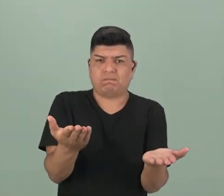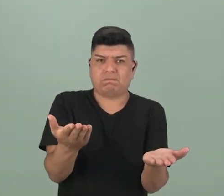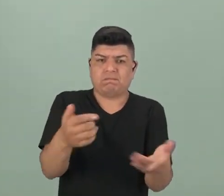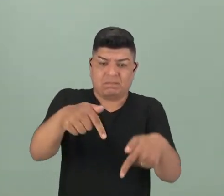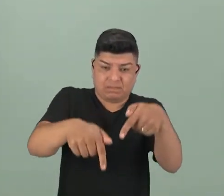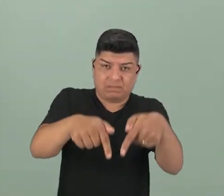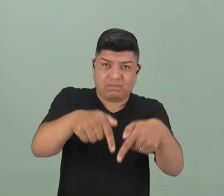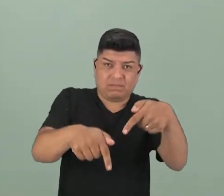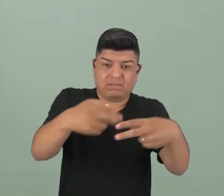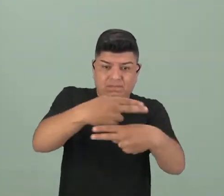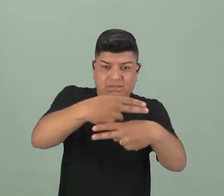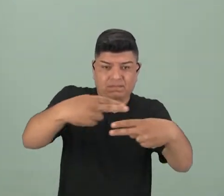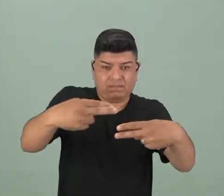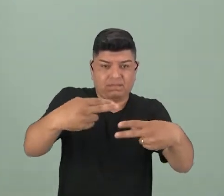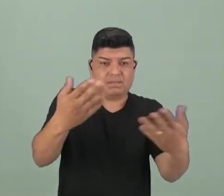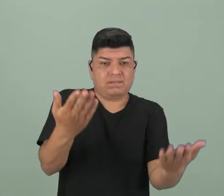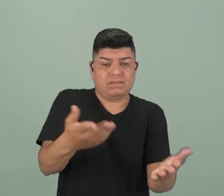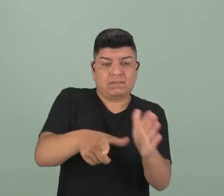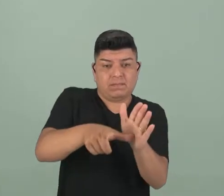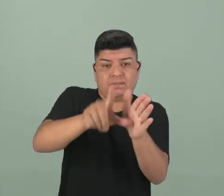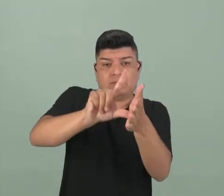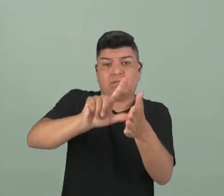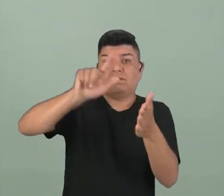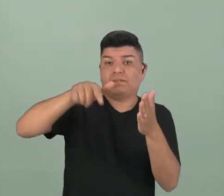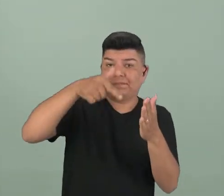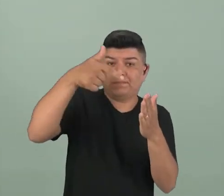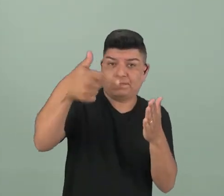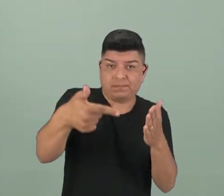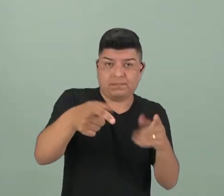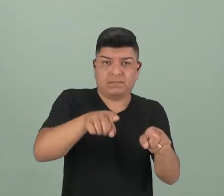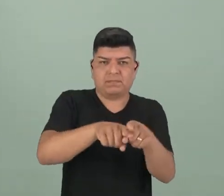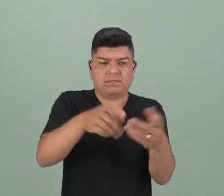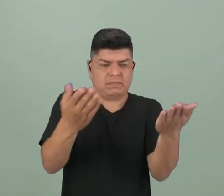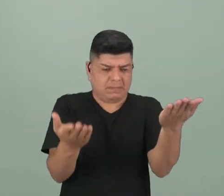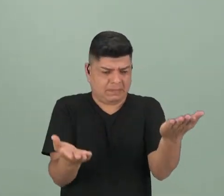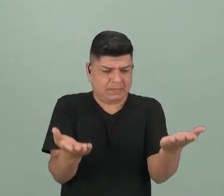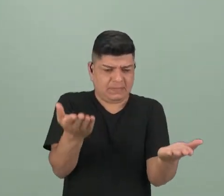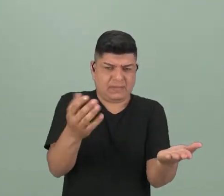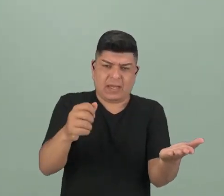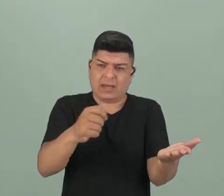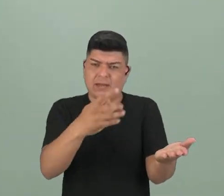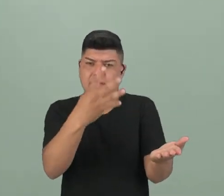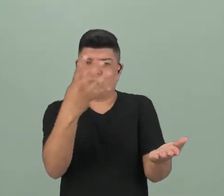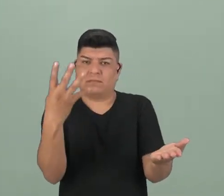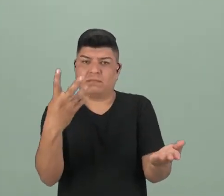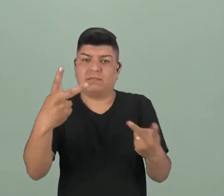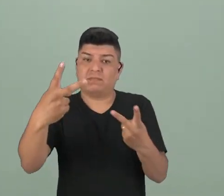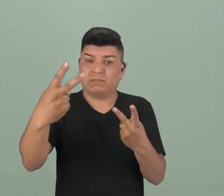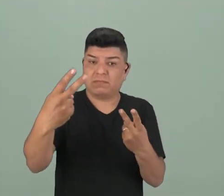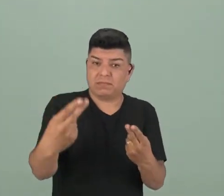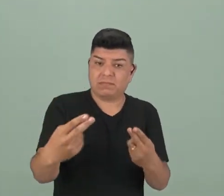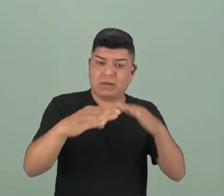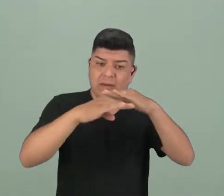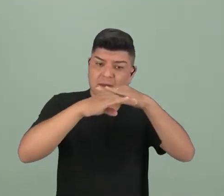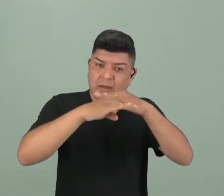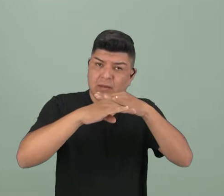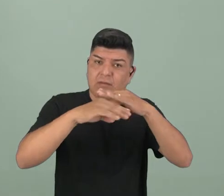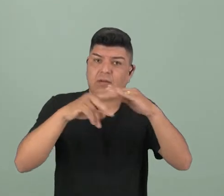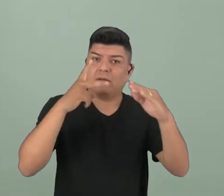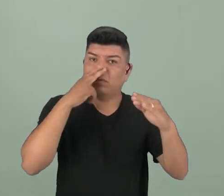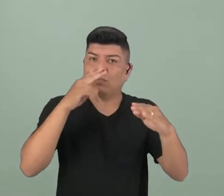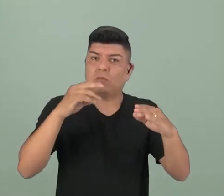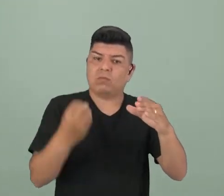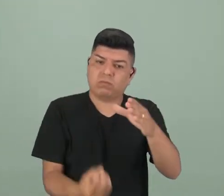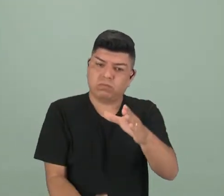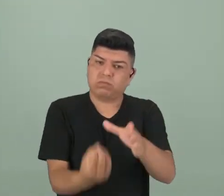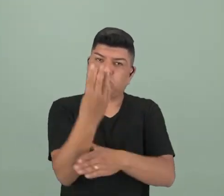que dar a mesma quantidade. Ele observou isso, né, que quando não dava a mesma quantidade, é porque tinha virado outras